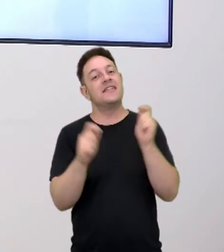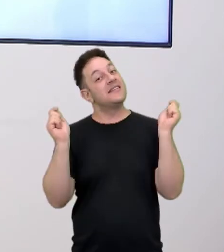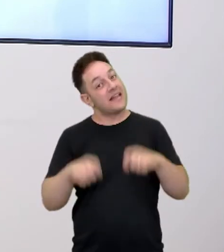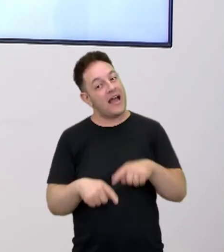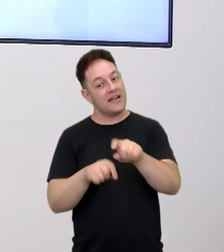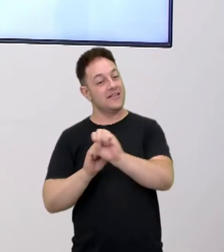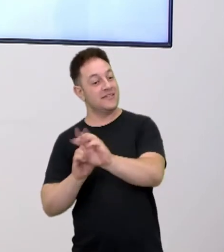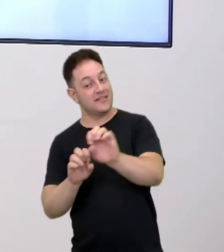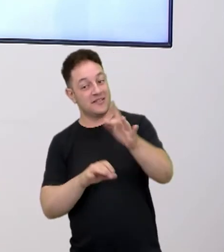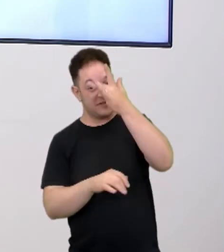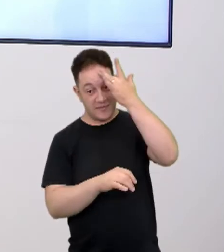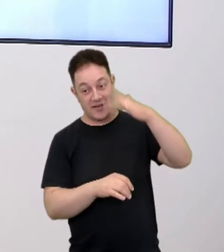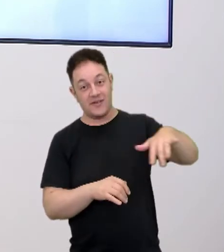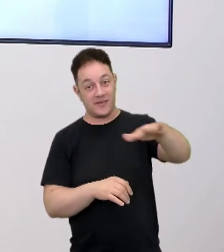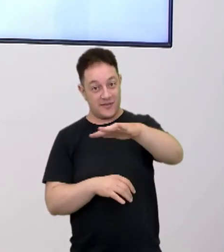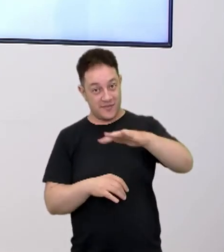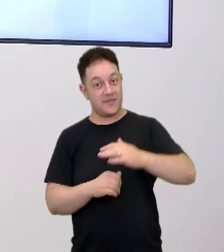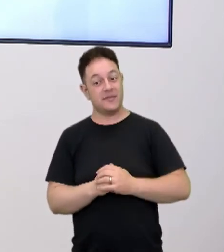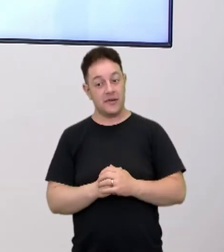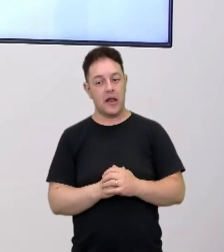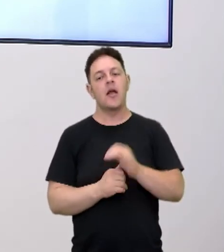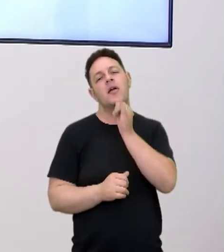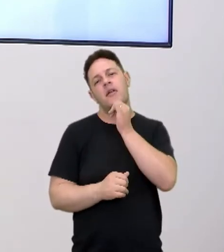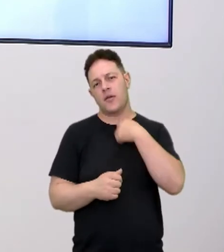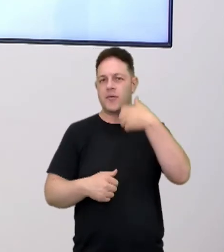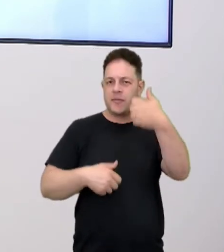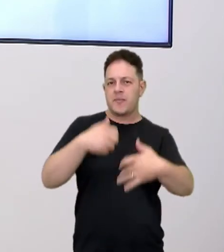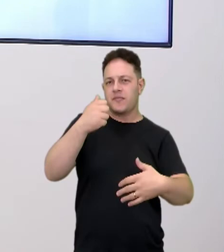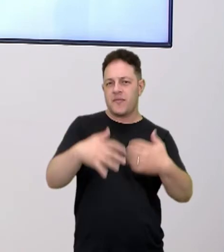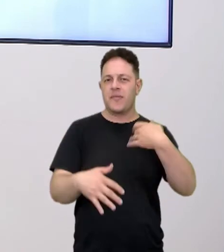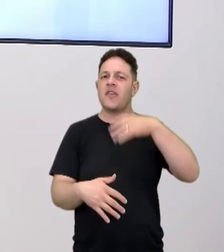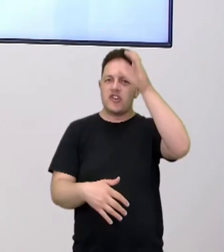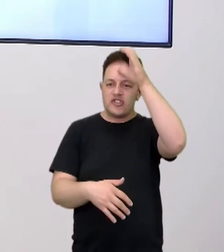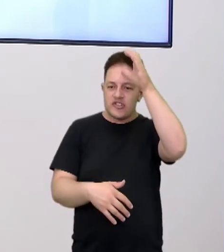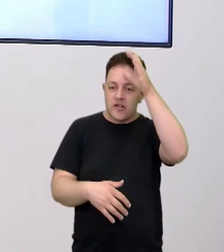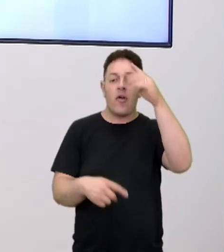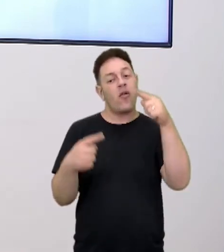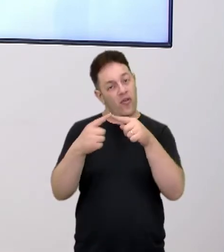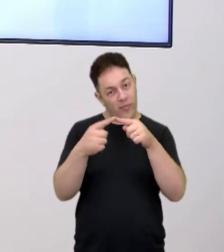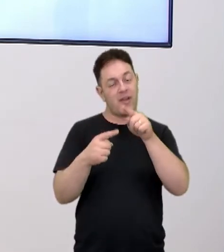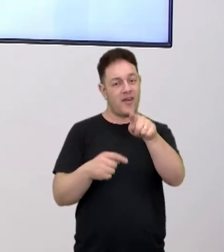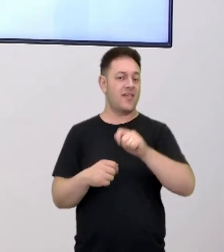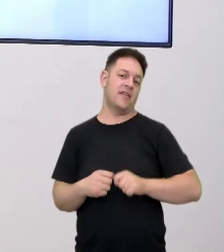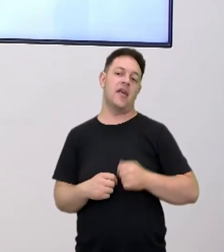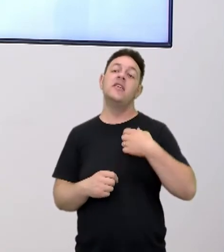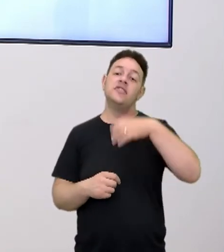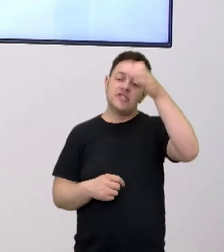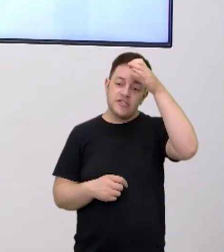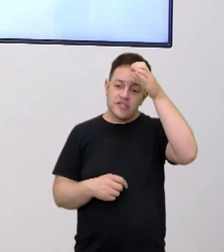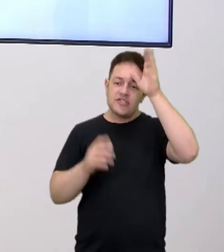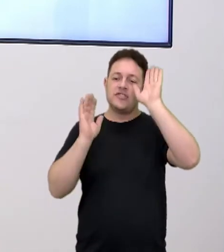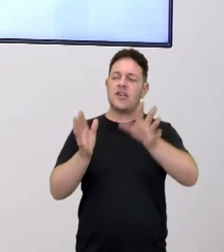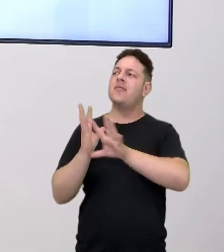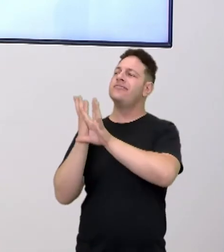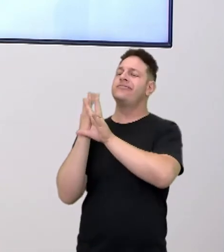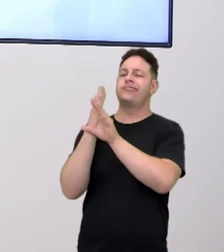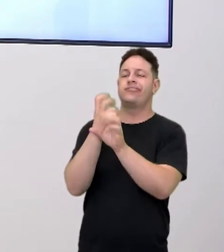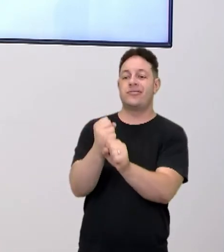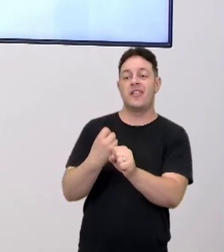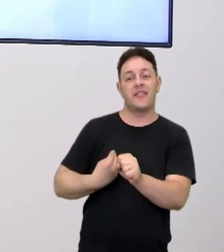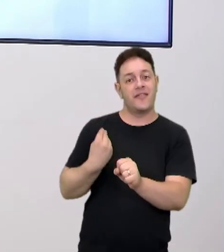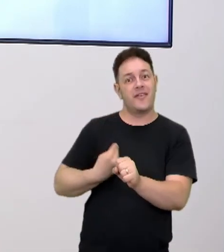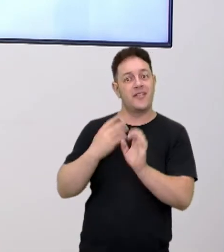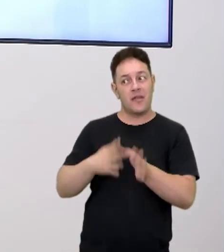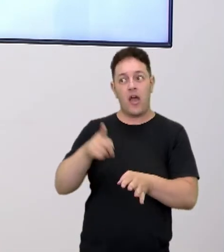ensinar para outras pessoas. Então, quando eu falo muito, por exemplo, dos meus tios, é por causa disso. Eles já viveram uma vida inteira e que hoje eles